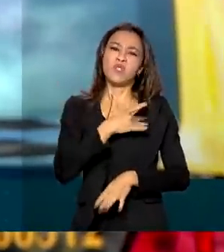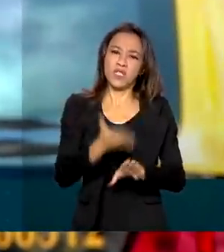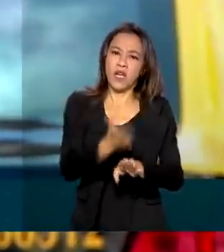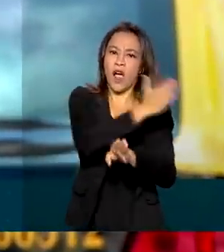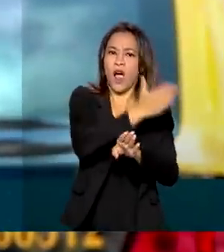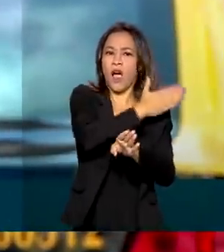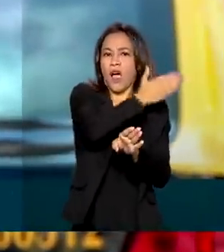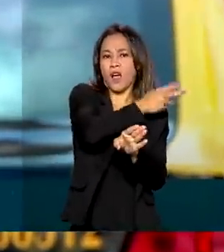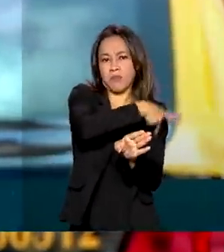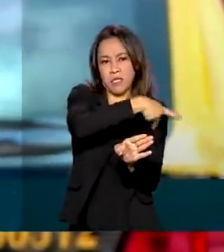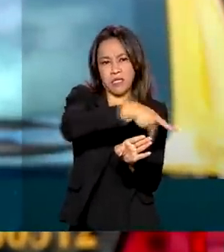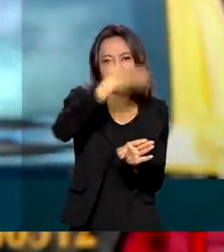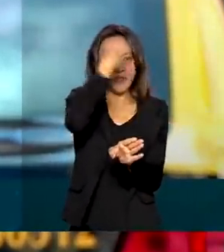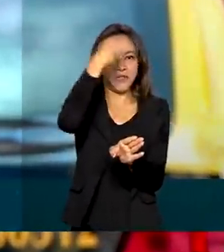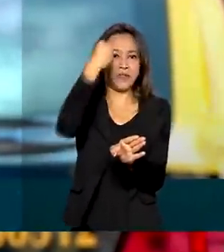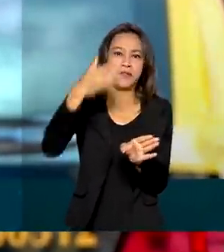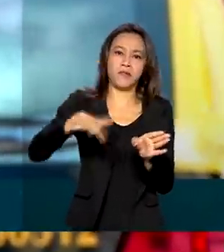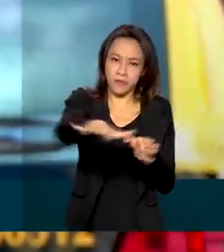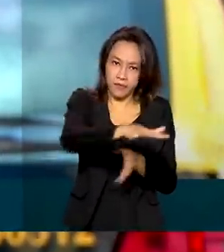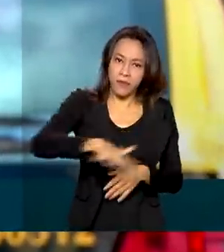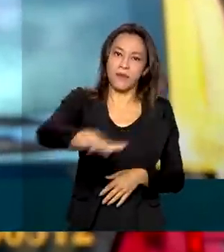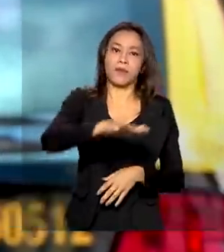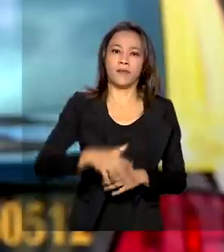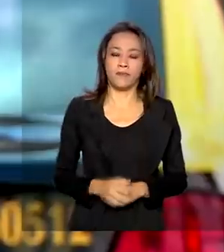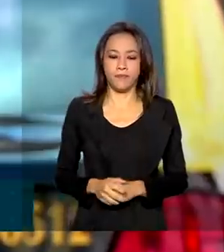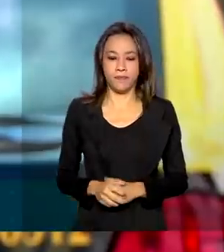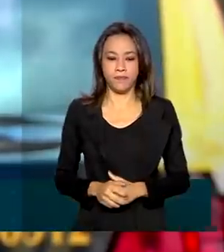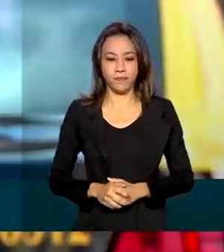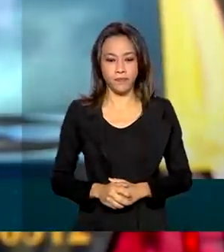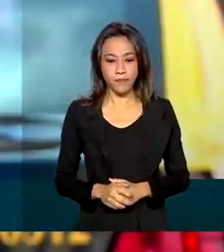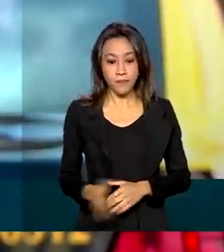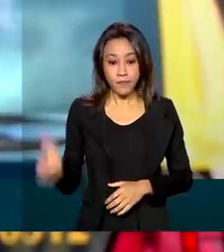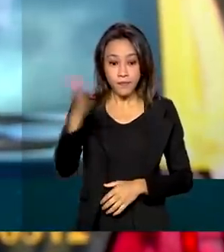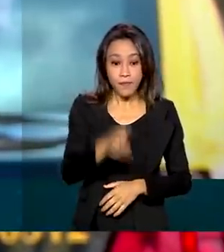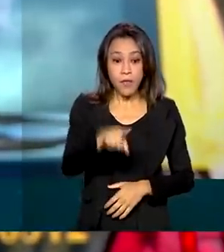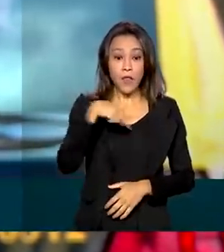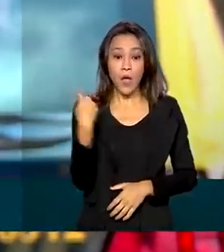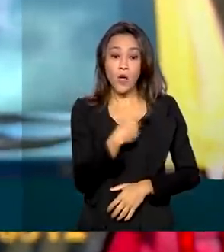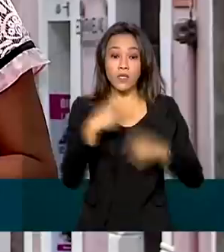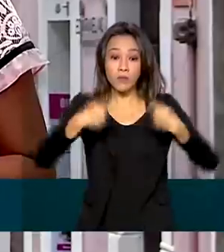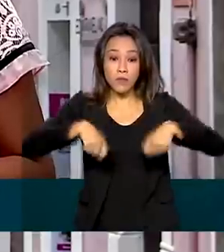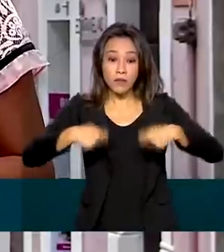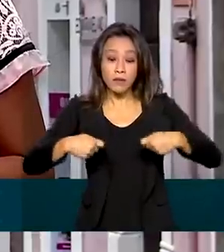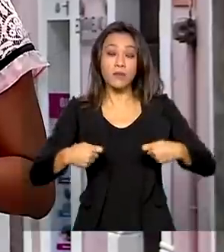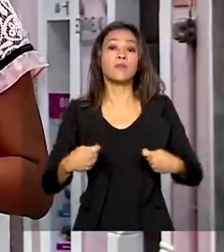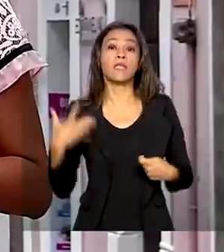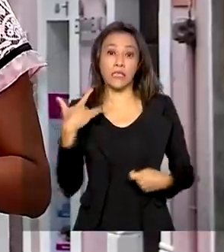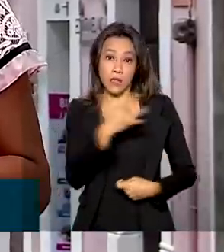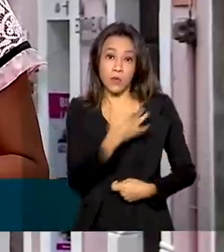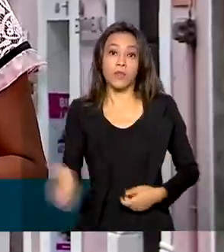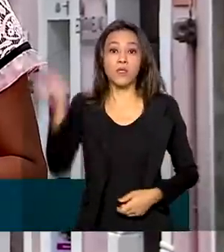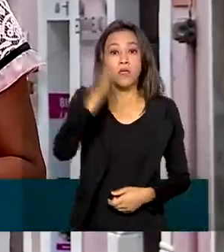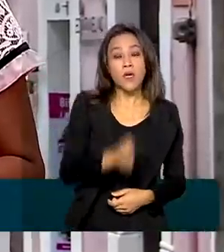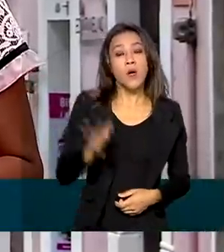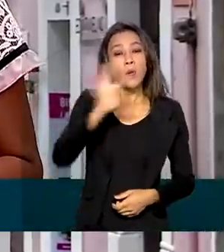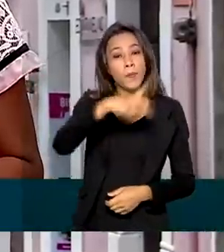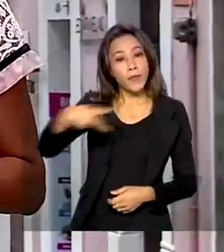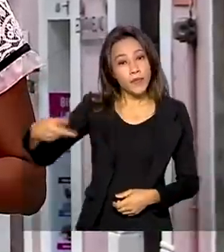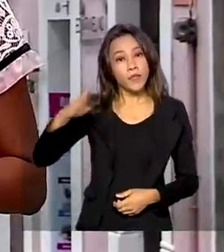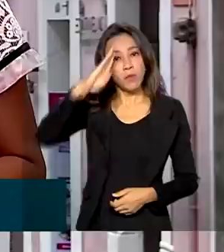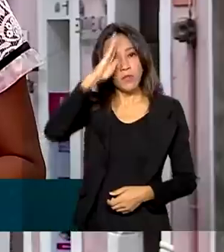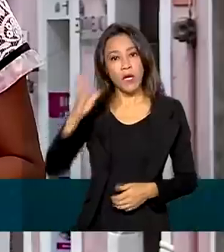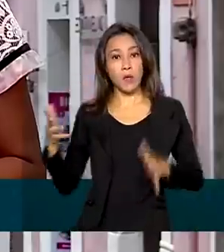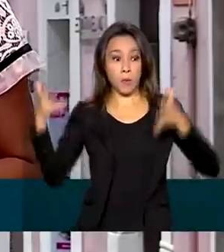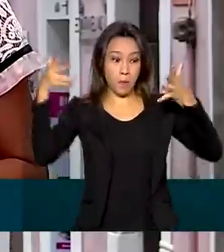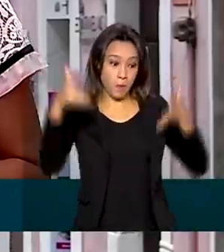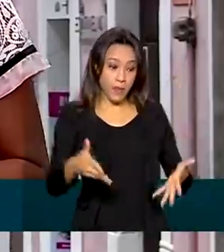pelos presidentes anteriores. E primeiramente, na saúde, que necessitamos do país na saúde. O presidente Jair Bolsonaro participa da